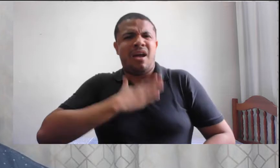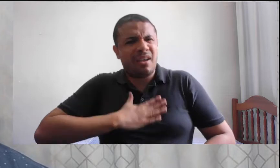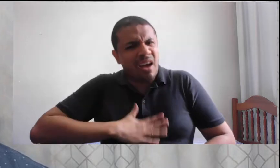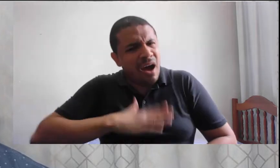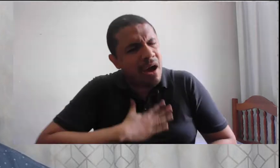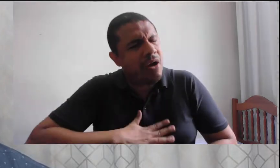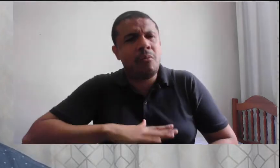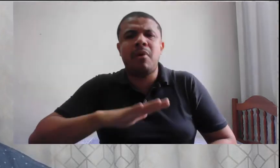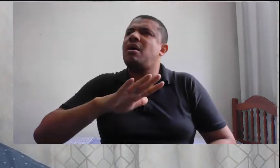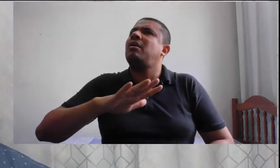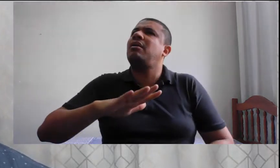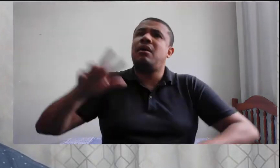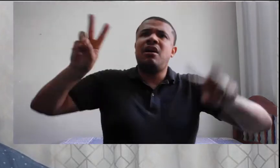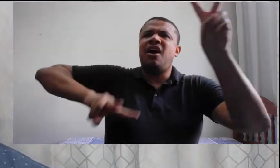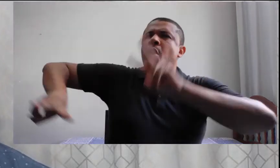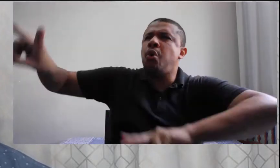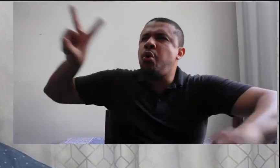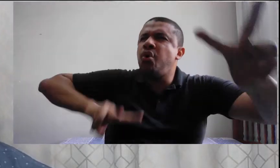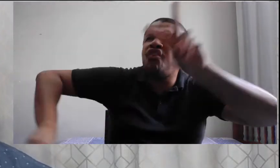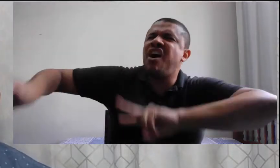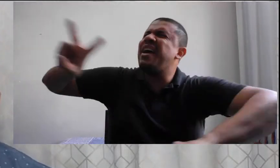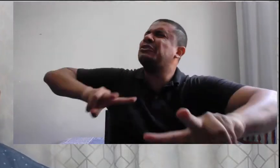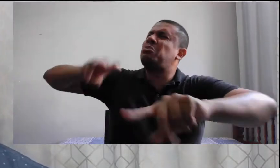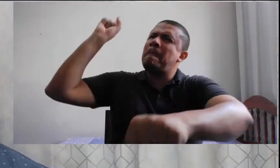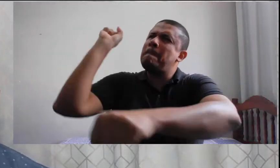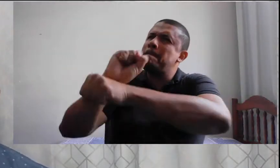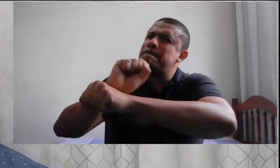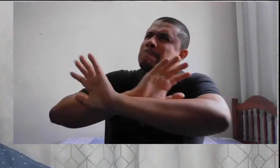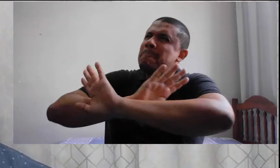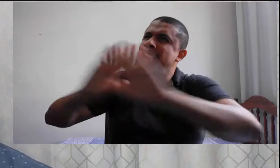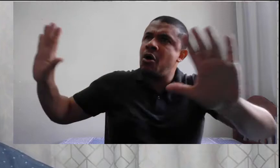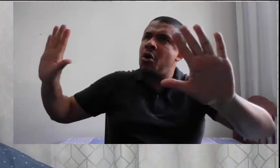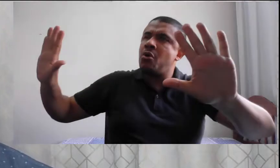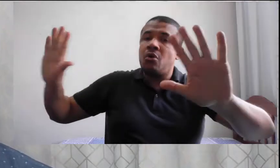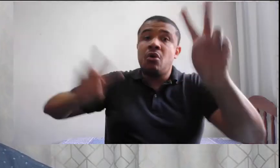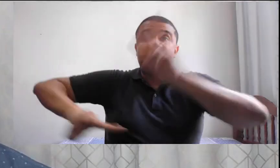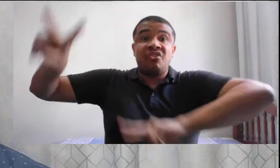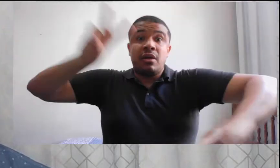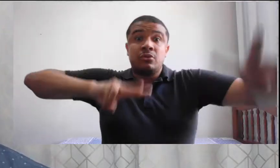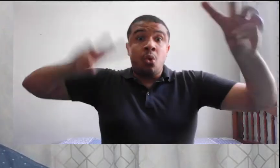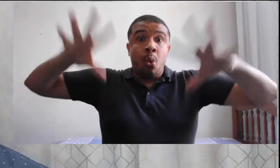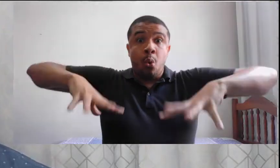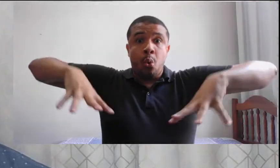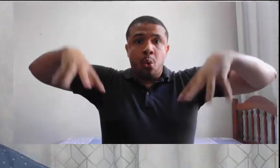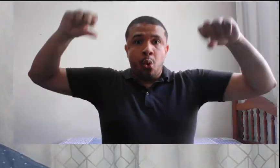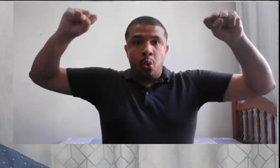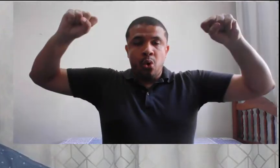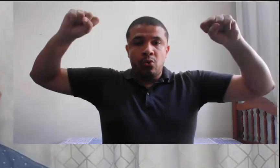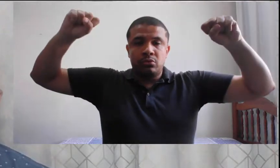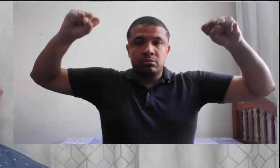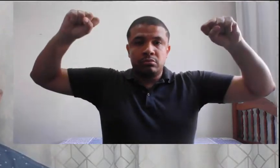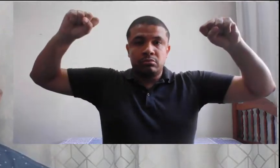Aquieta-te. E disse ao vento: Acalme-se. O vento se aquietou e